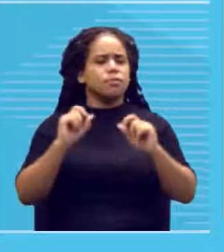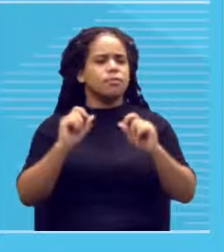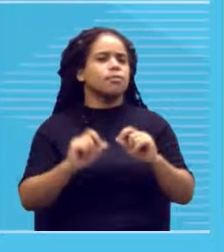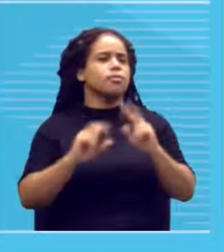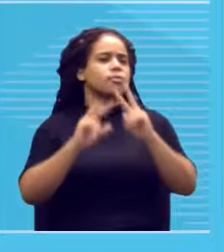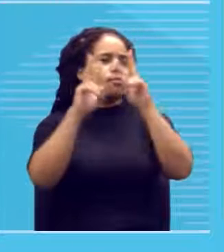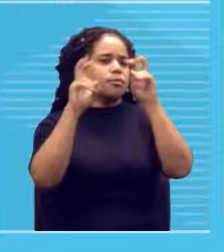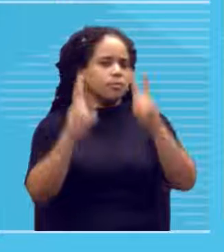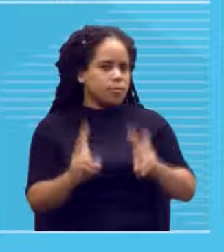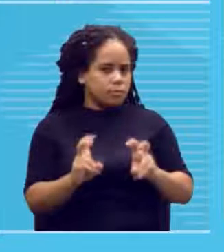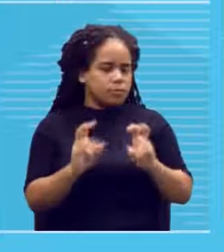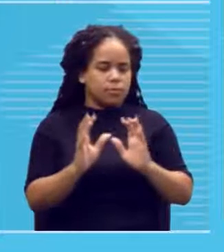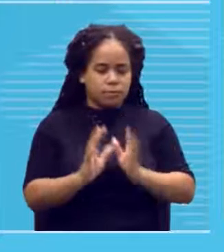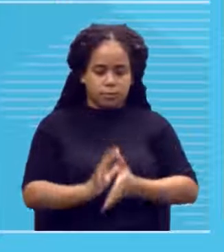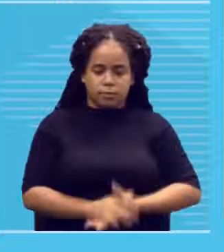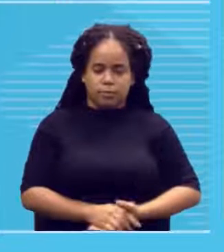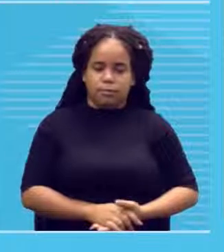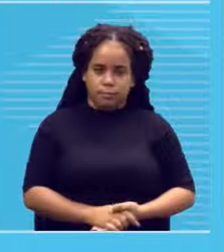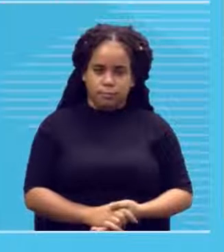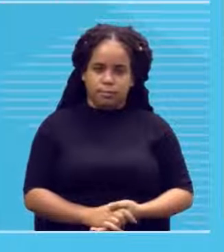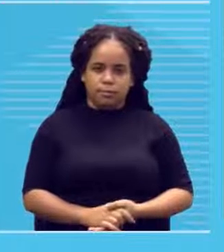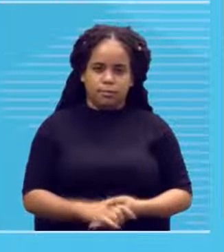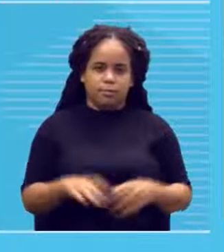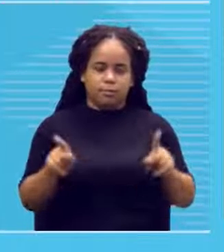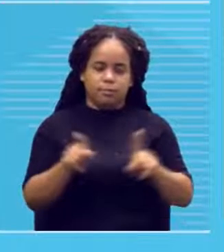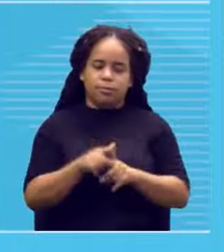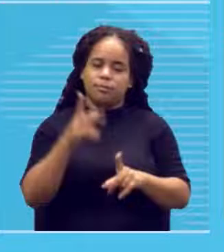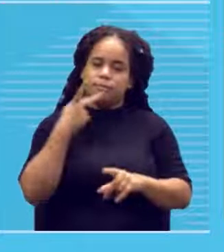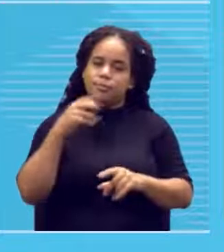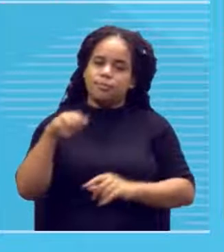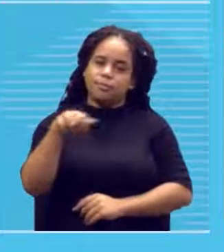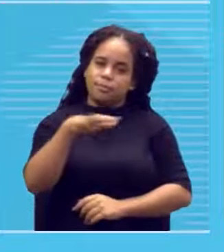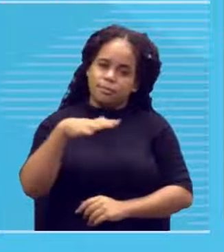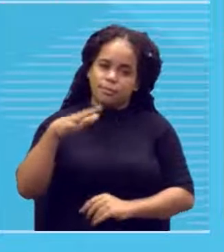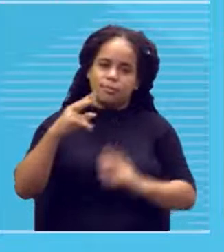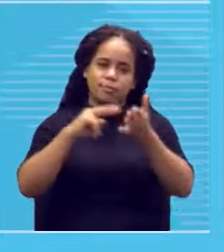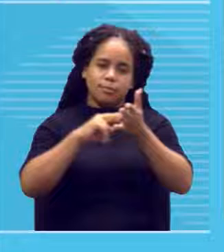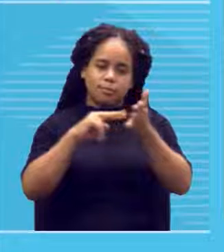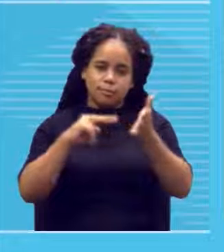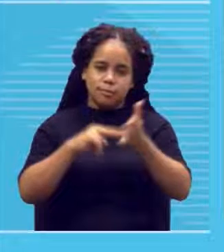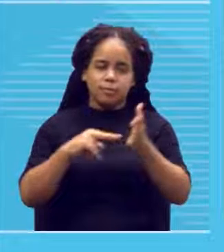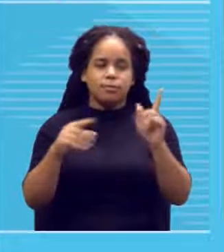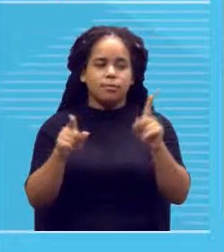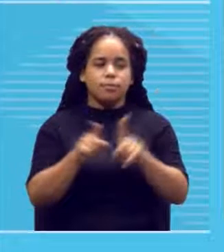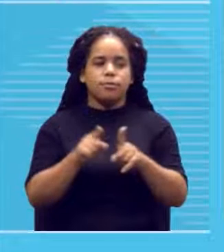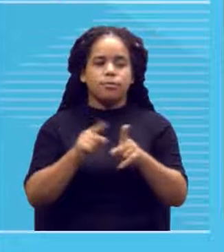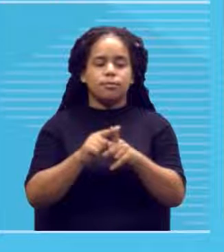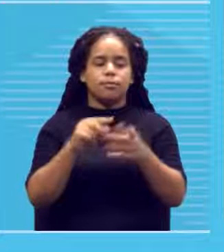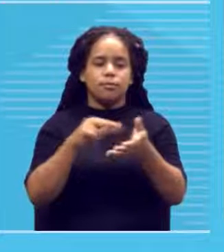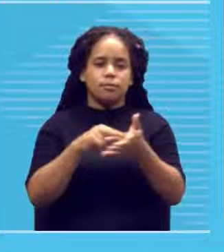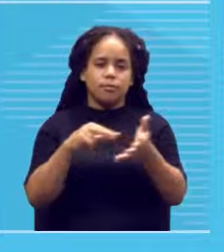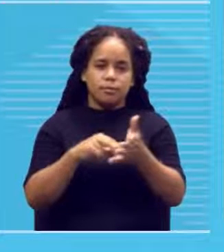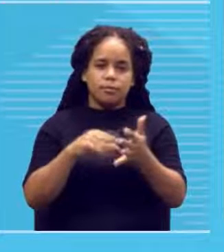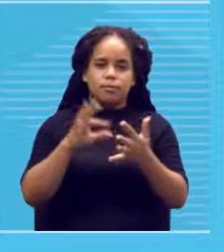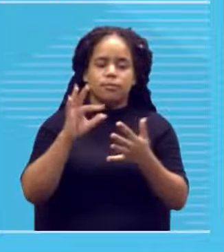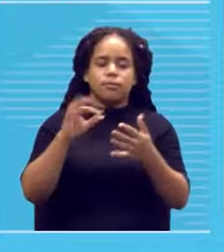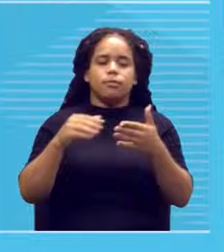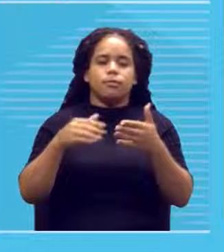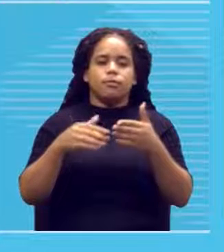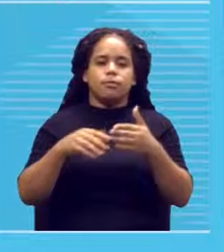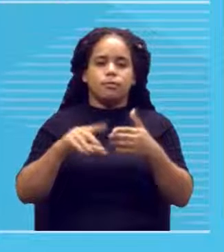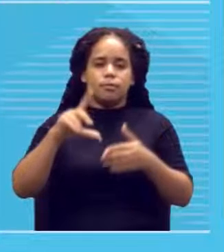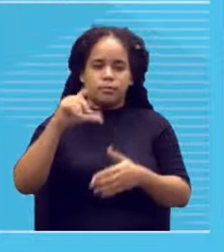sobre esses conteúdos né falamos da área do Prisma área lateral área